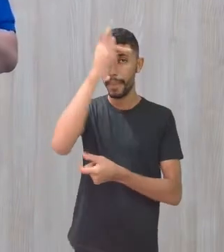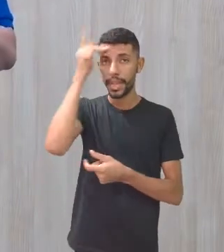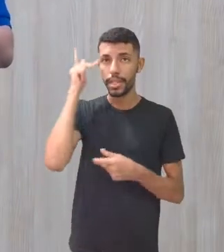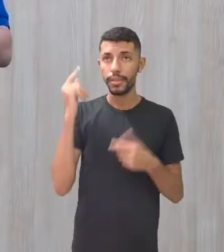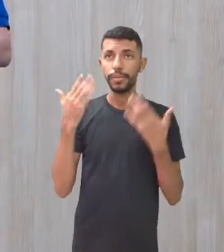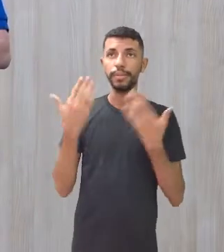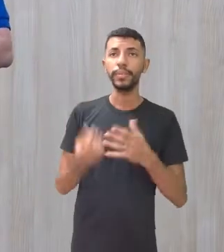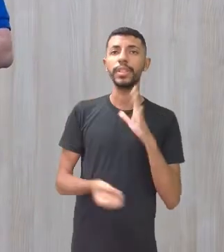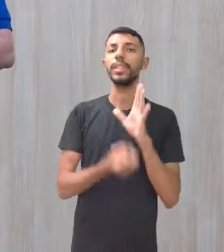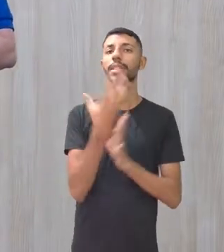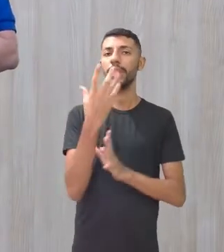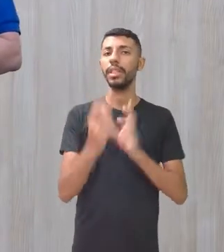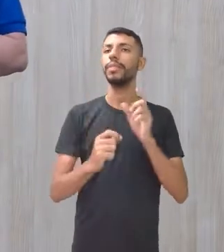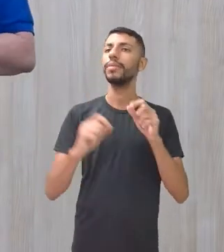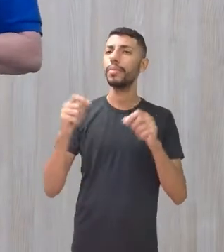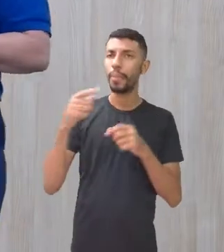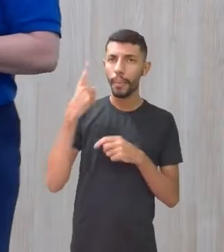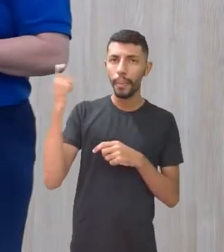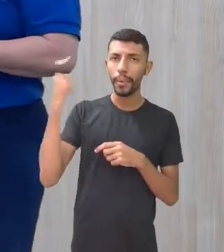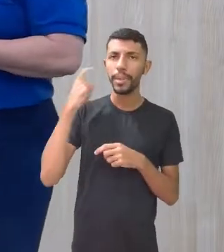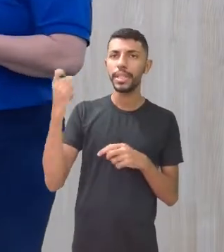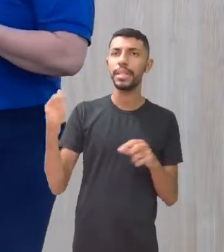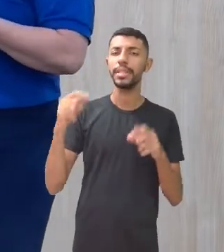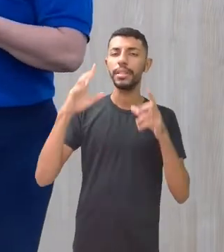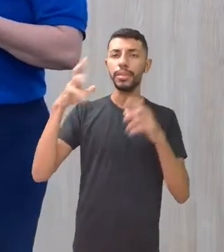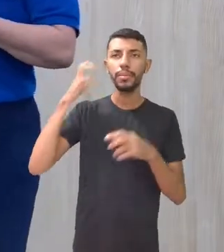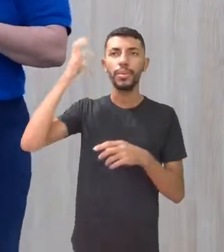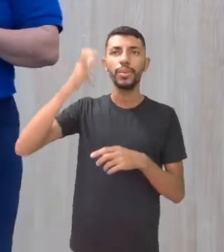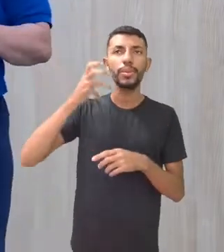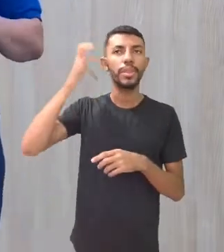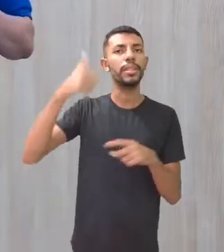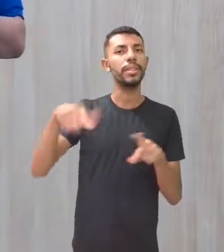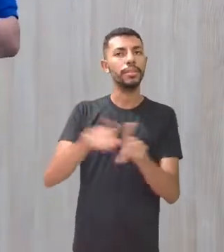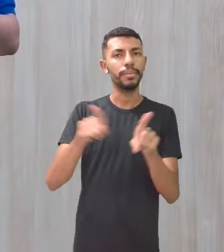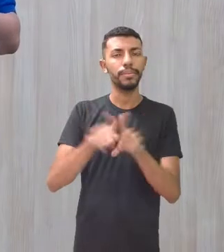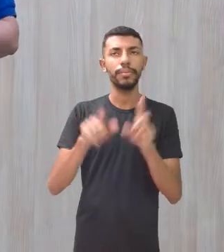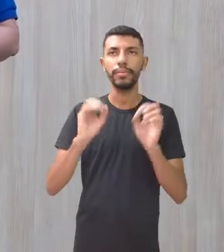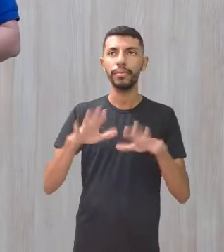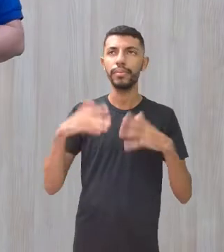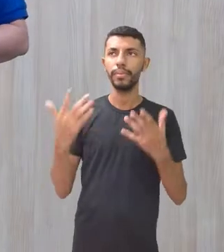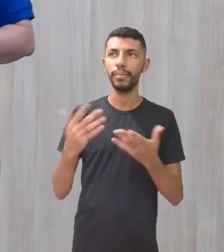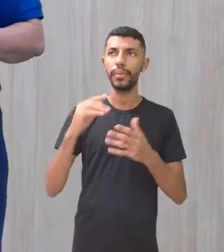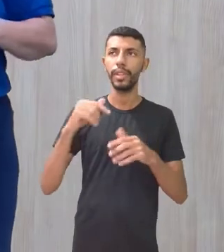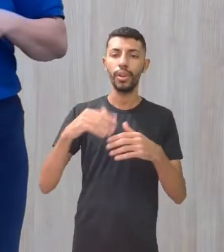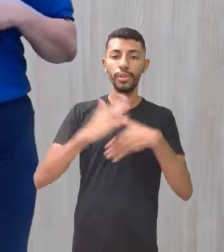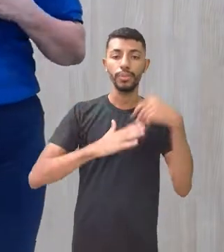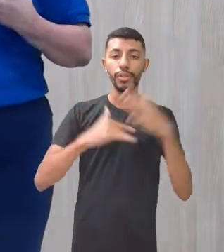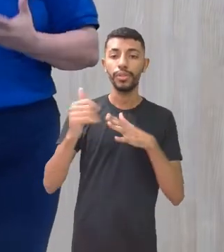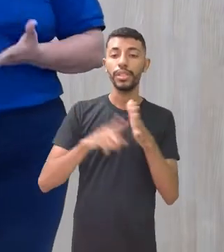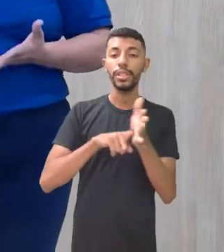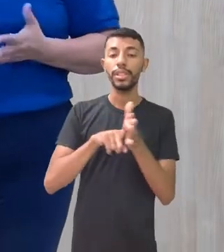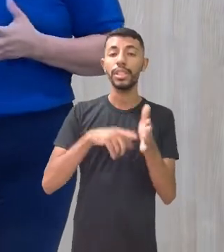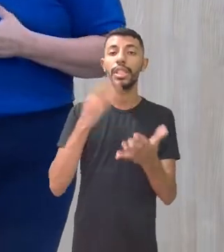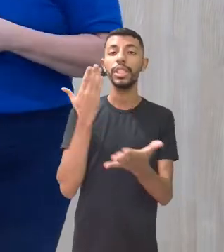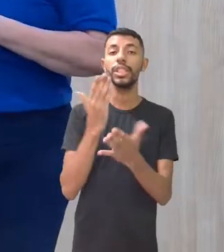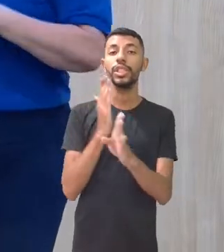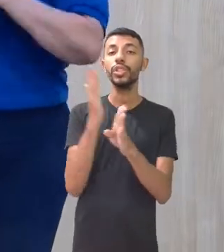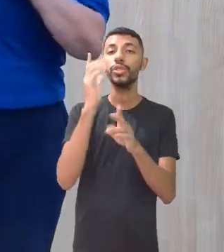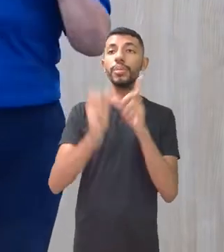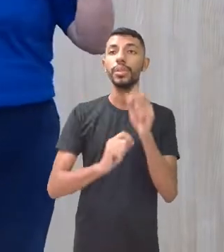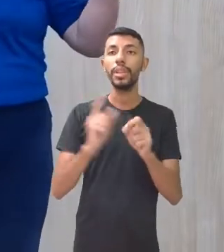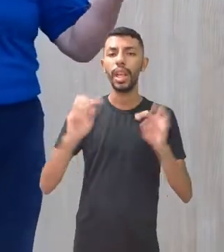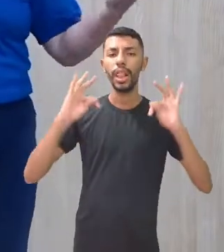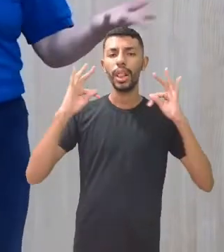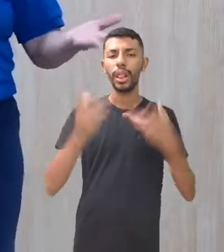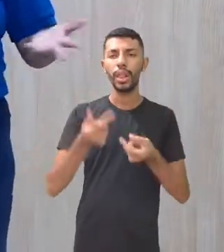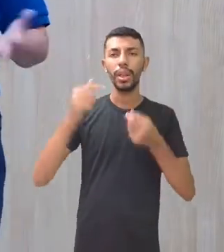pessoas produziam música. E o que a gente descobriu, os estudiosos, os arqueólogos, é que essas músicas, em todas